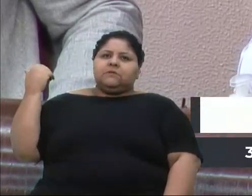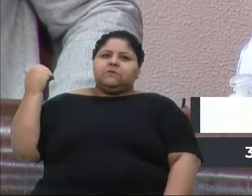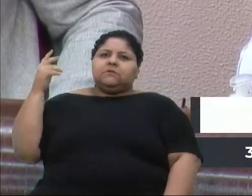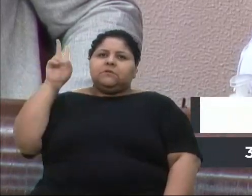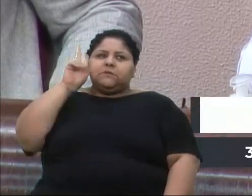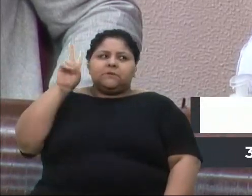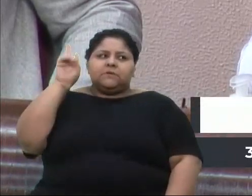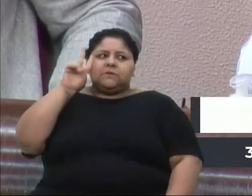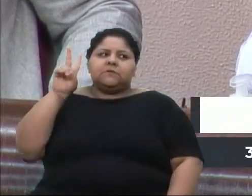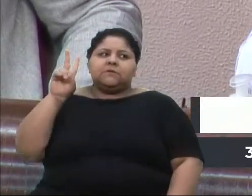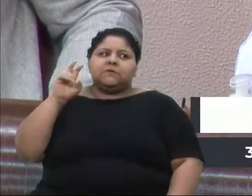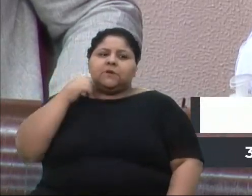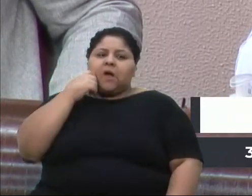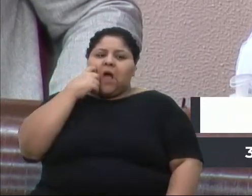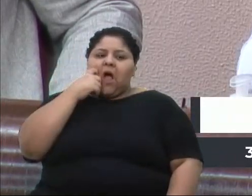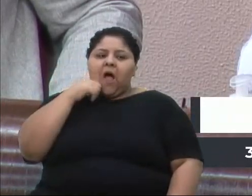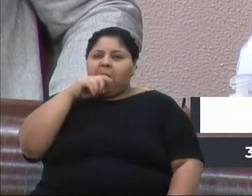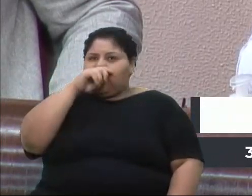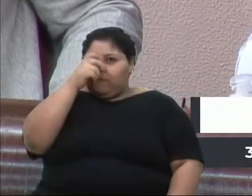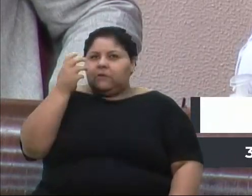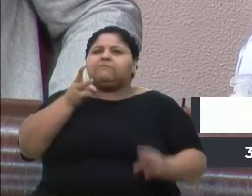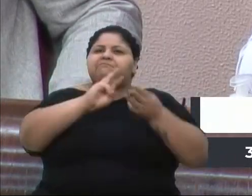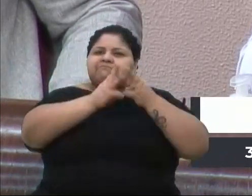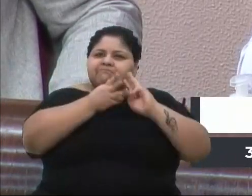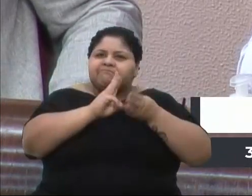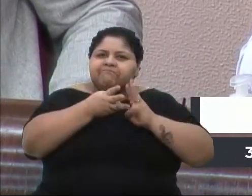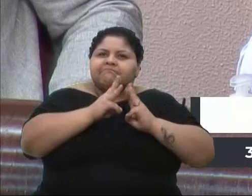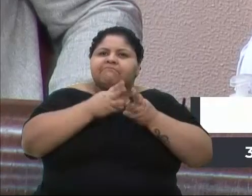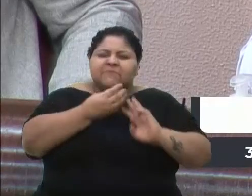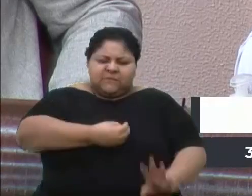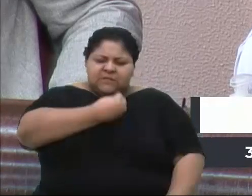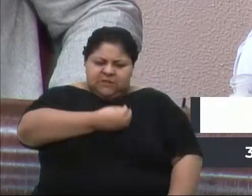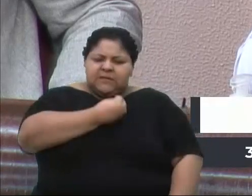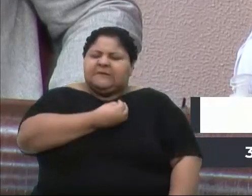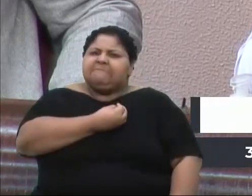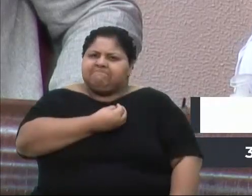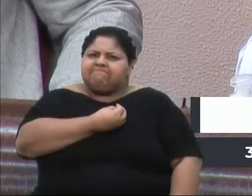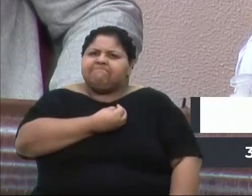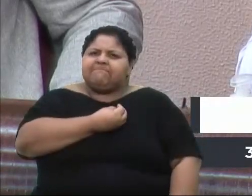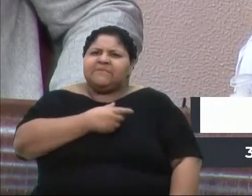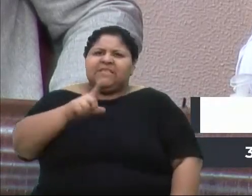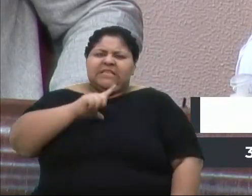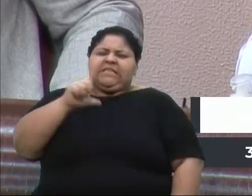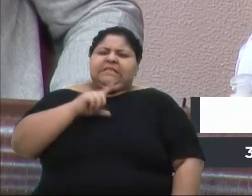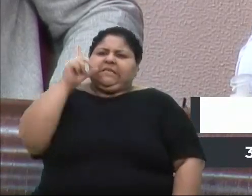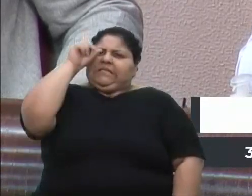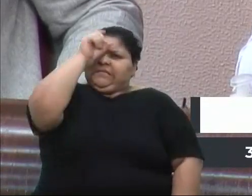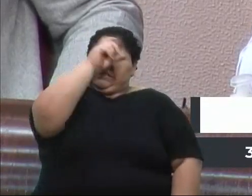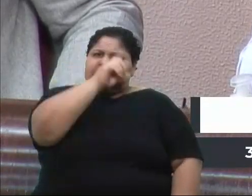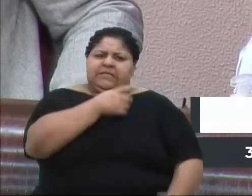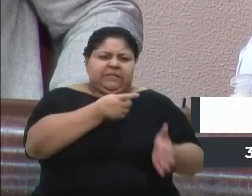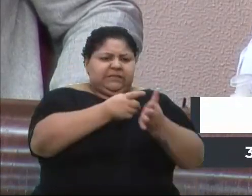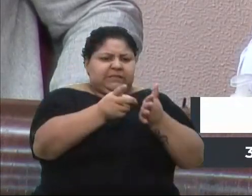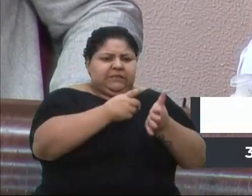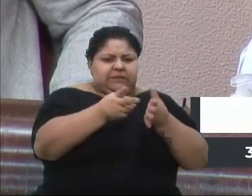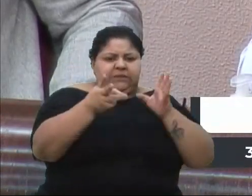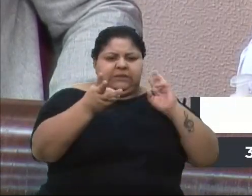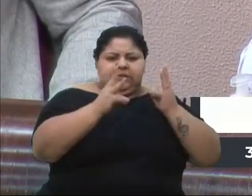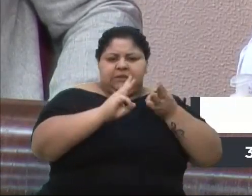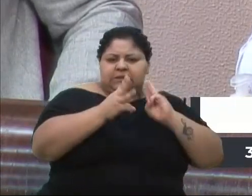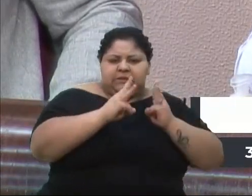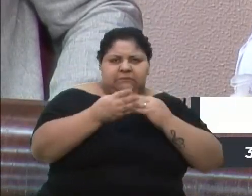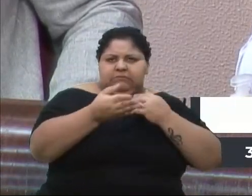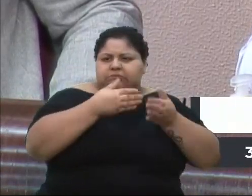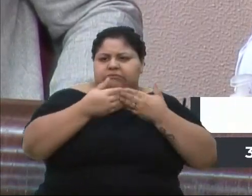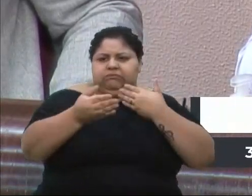para a sobrevivência das vans. Sobrevivência, porque tiveram dificuldade, uns vendendo vão, outros fazendo isso ou aquilo. Nós